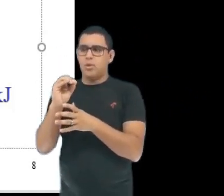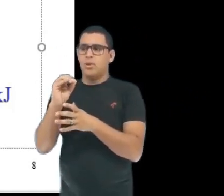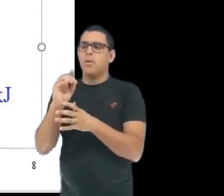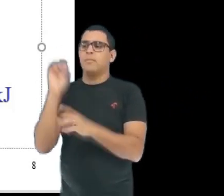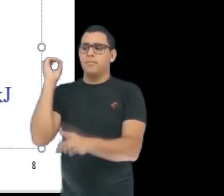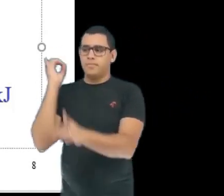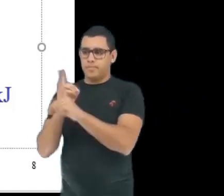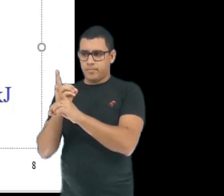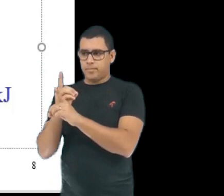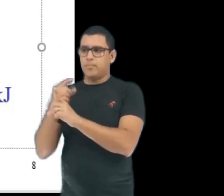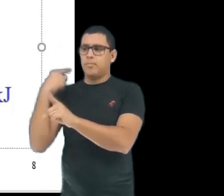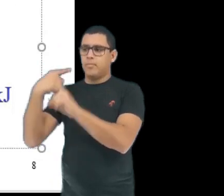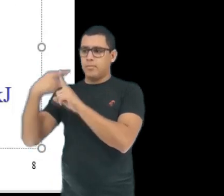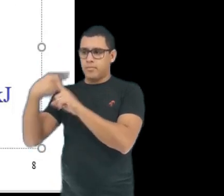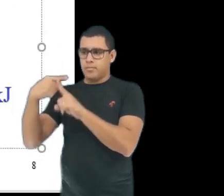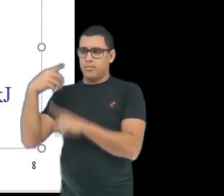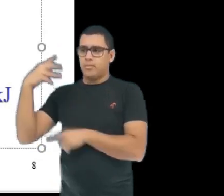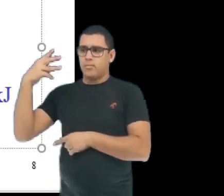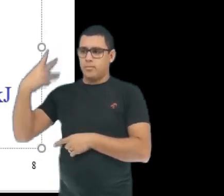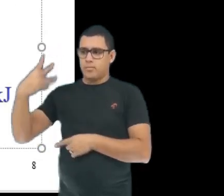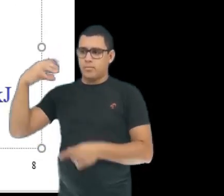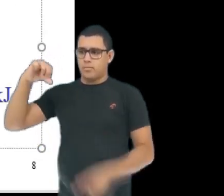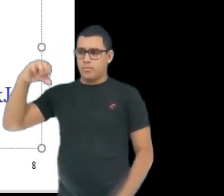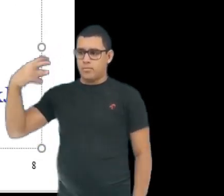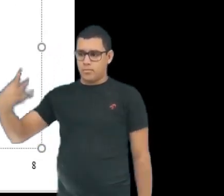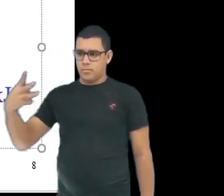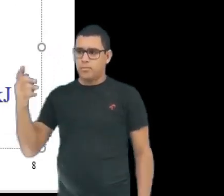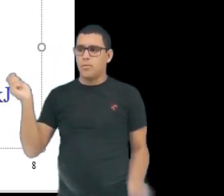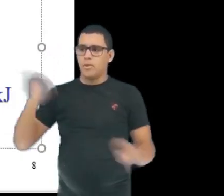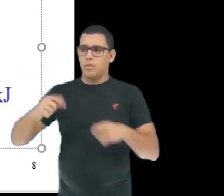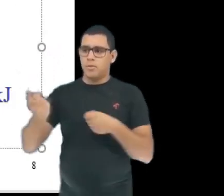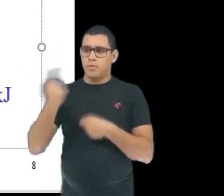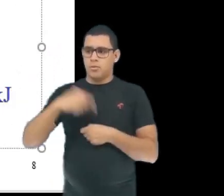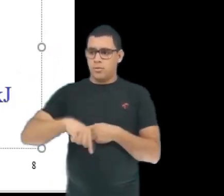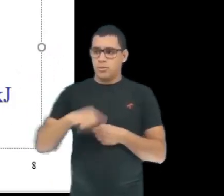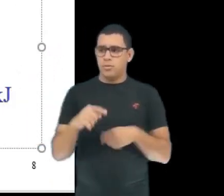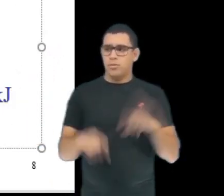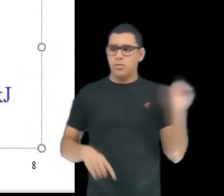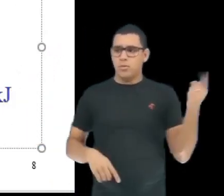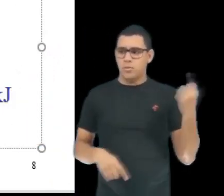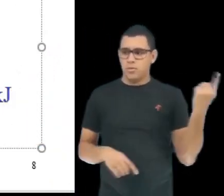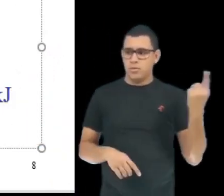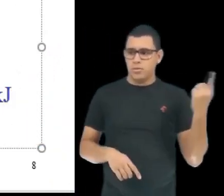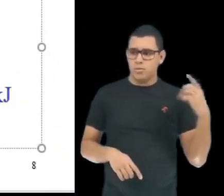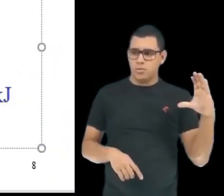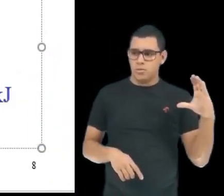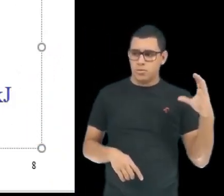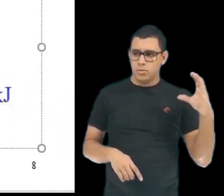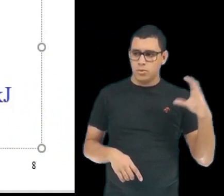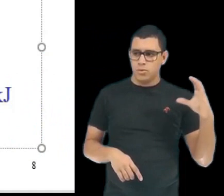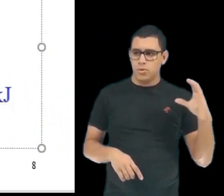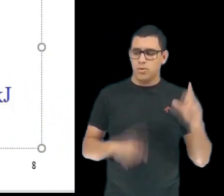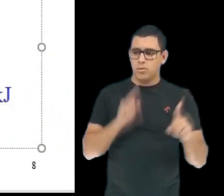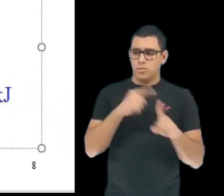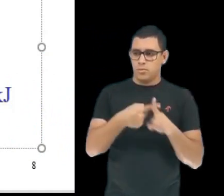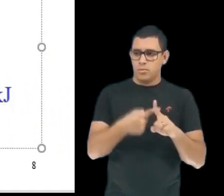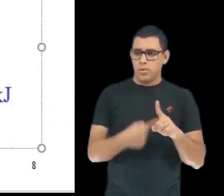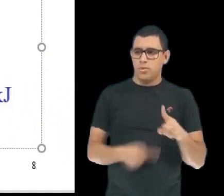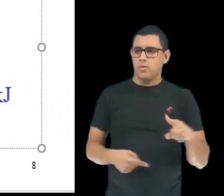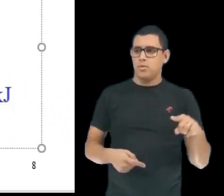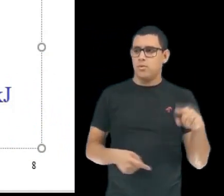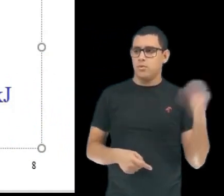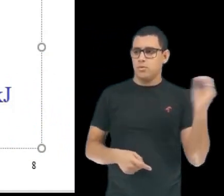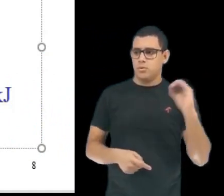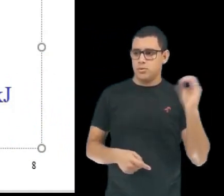certo? Assim como eu posso representar a reação química acima dessa seguinte forma: 1 mol de